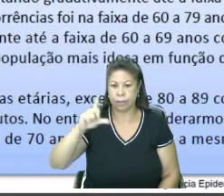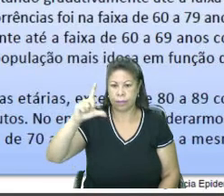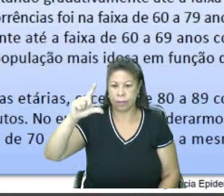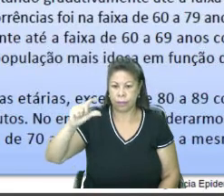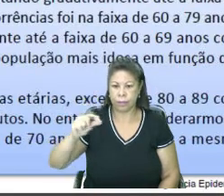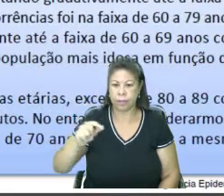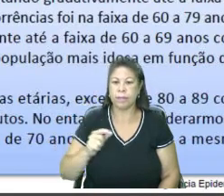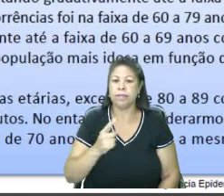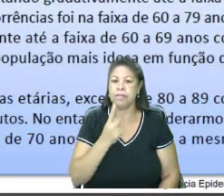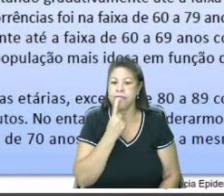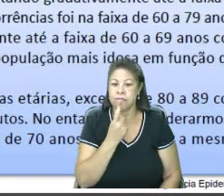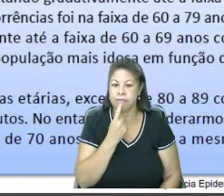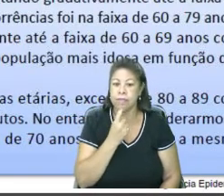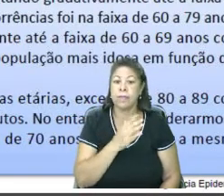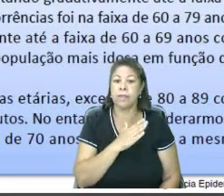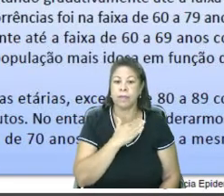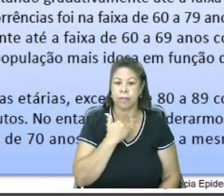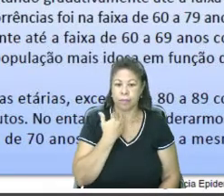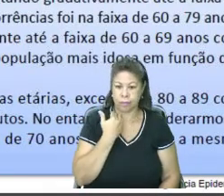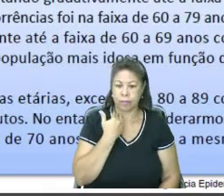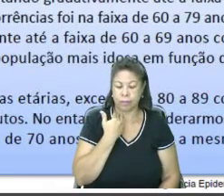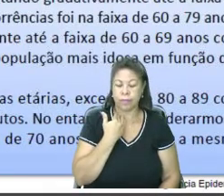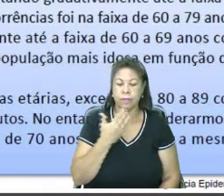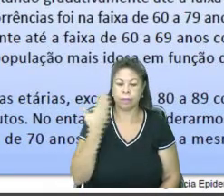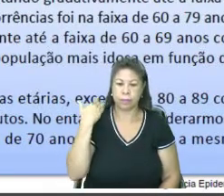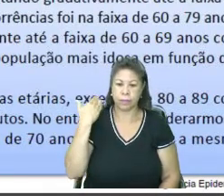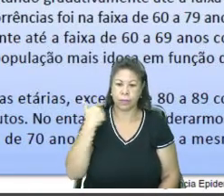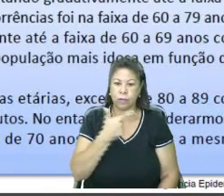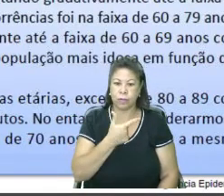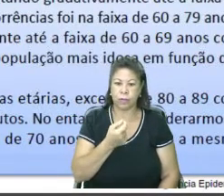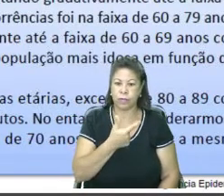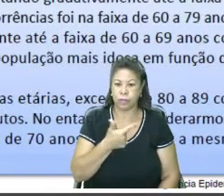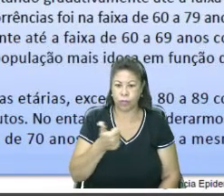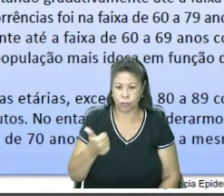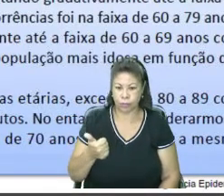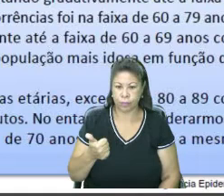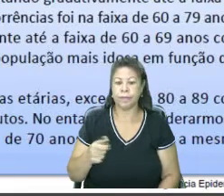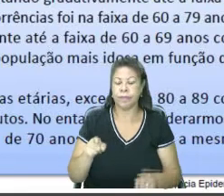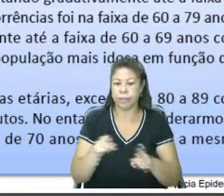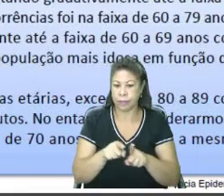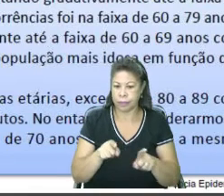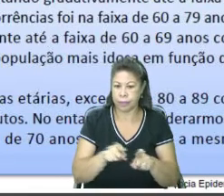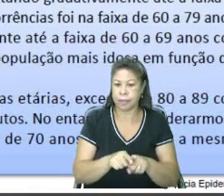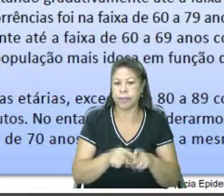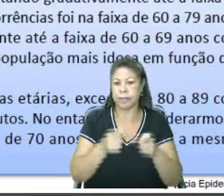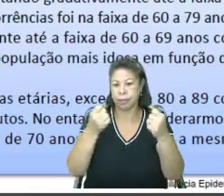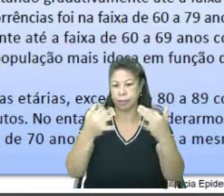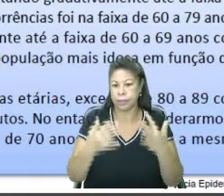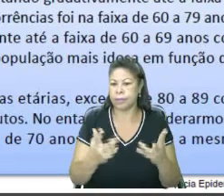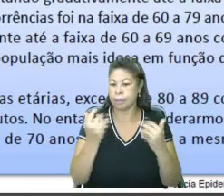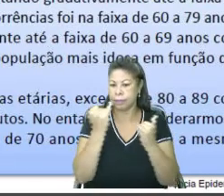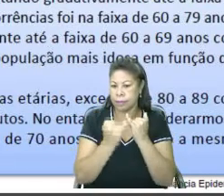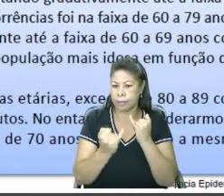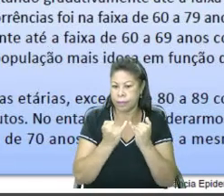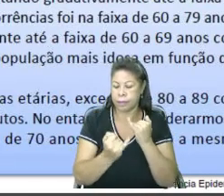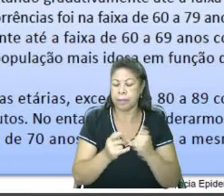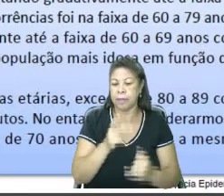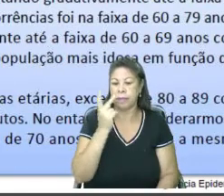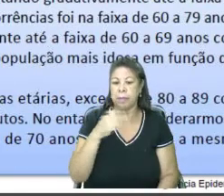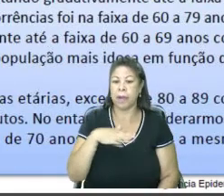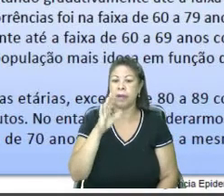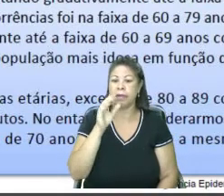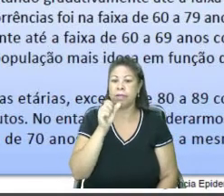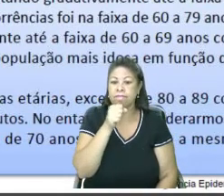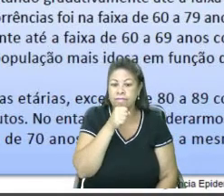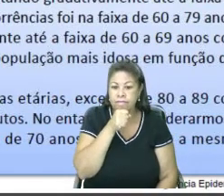de 2021. A gente também observa a mesma coisa, que na faixa etária mais idosa, ele foi diminuindo,